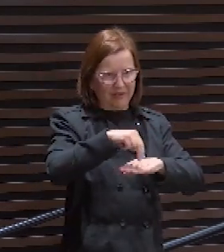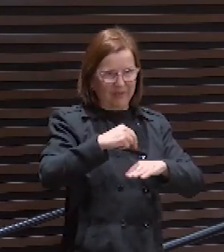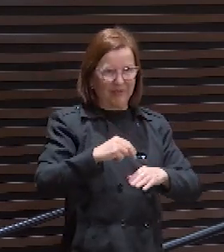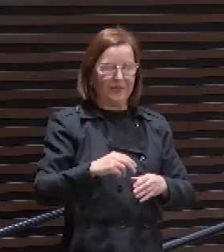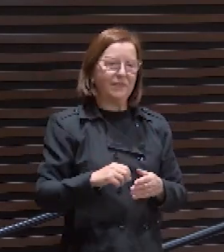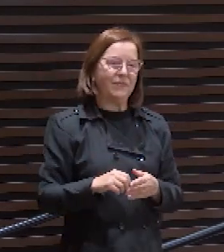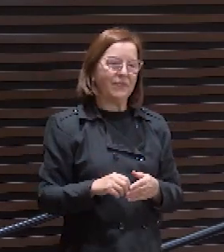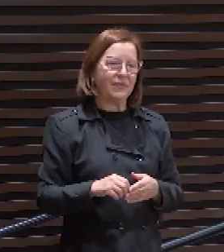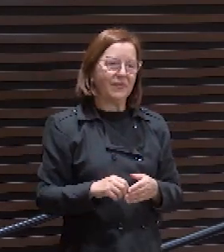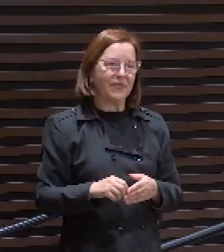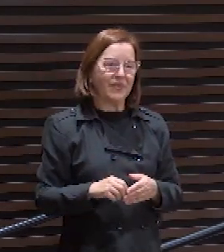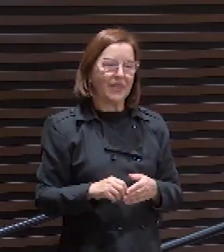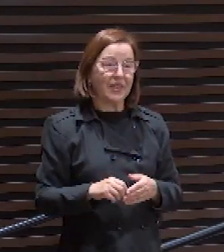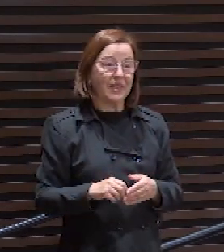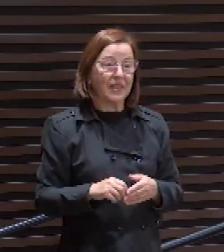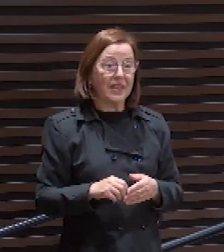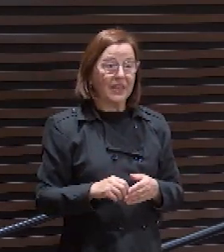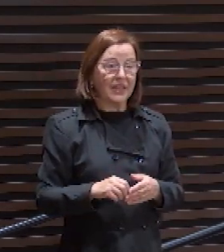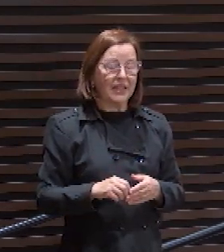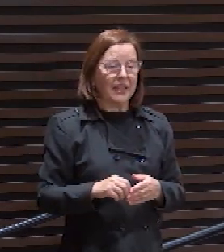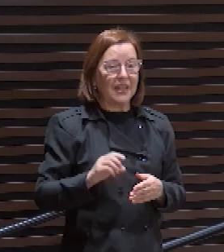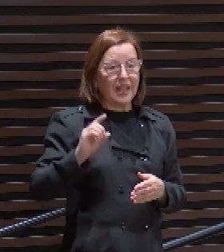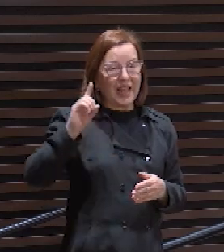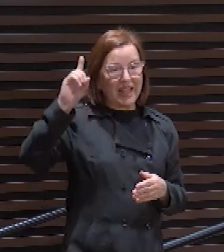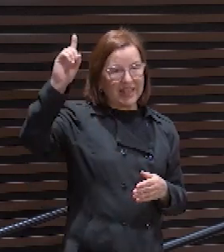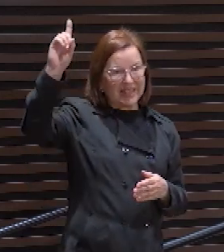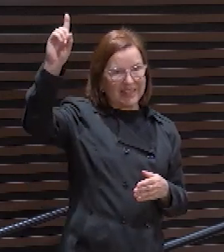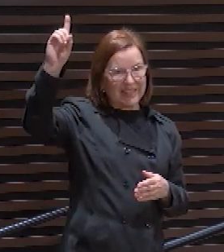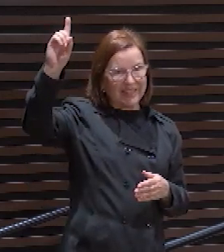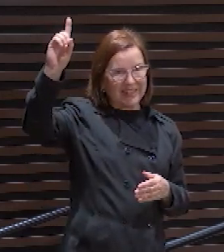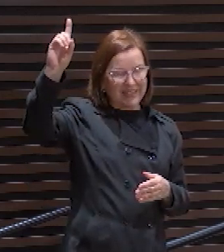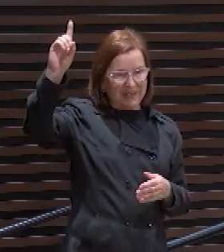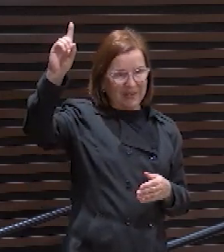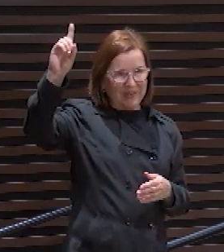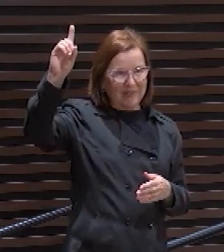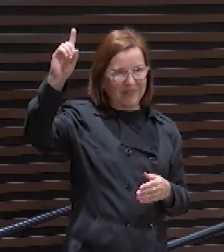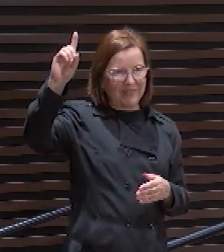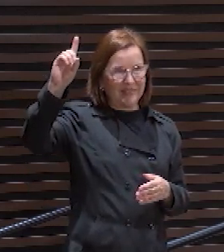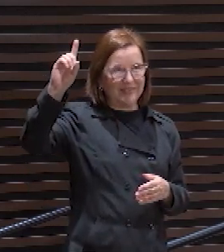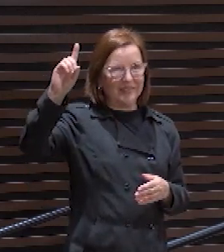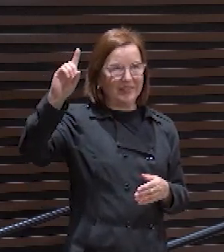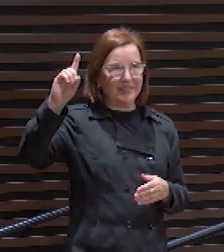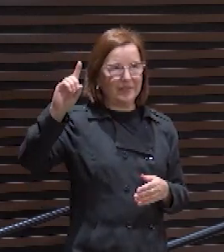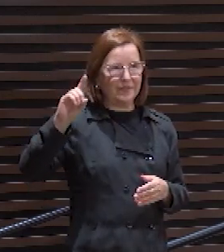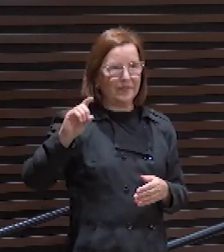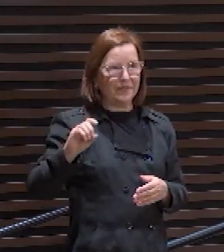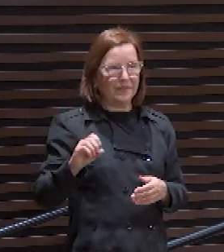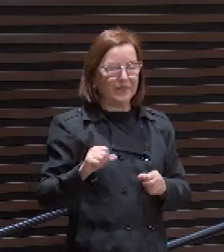Deus é, inunda os povos, está conosco. Essa